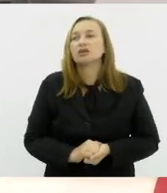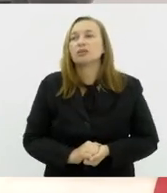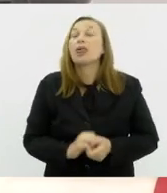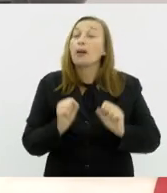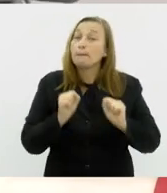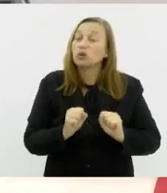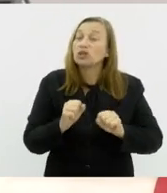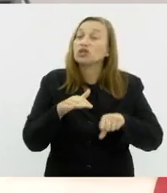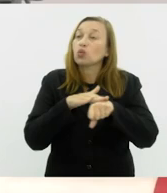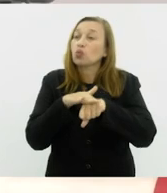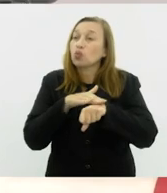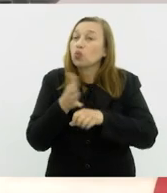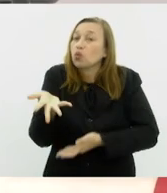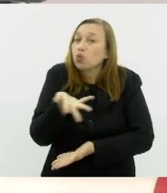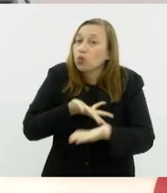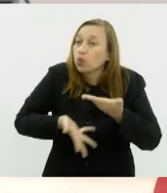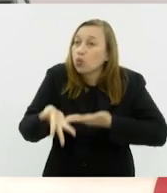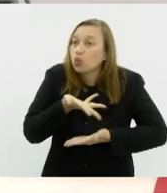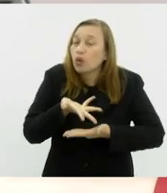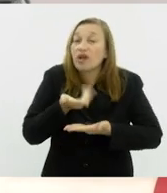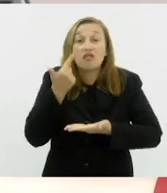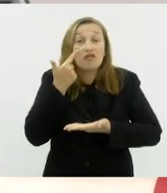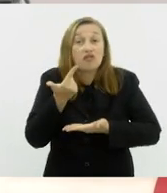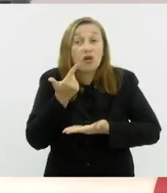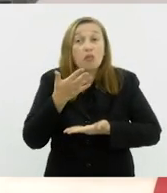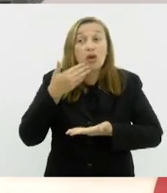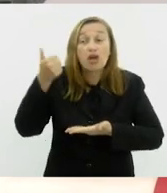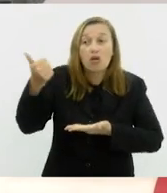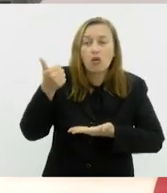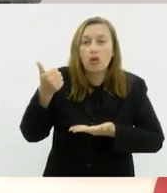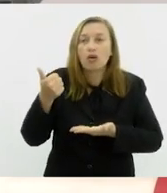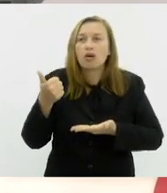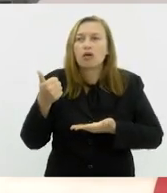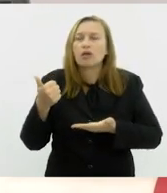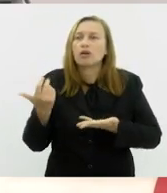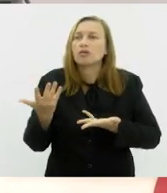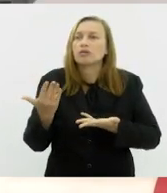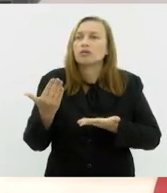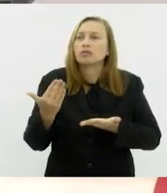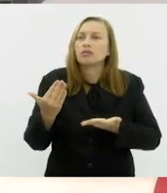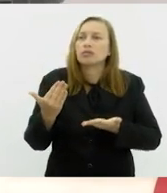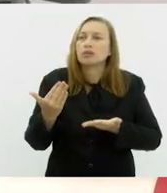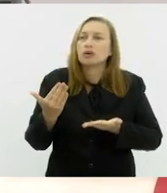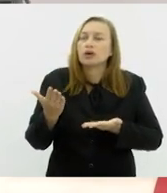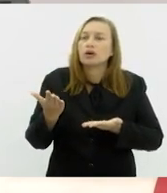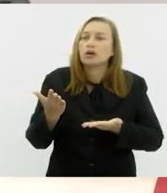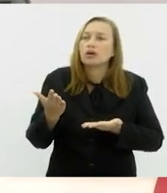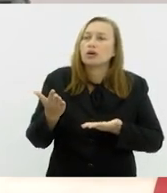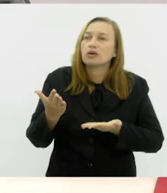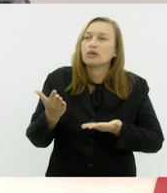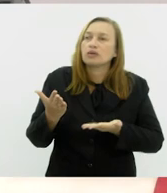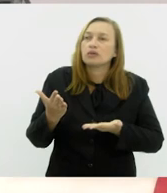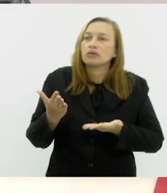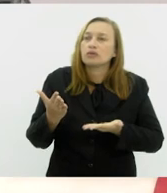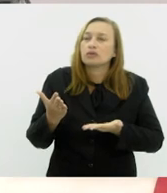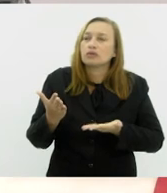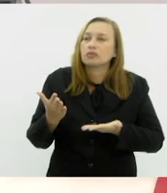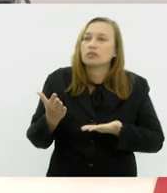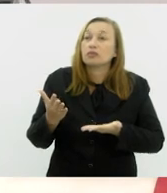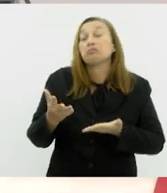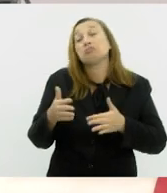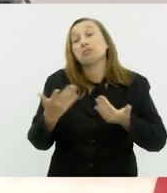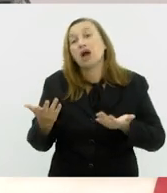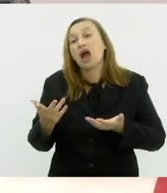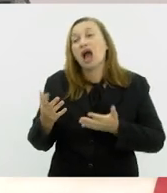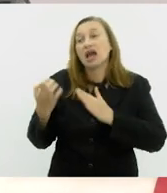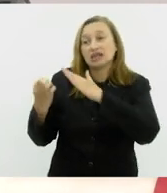ser conversadas essas medidas. Né? Talvez, se não para todos, mas talvez, assim, pelo menos para aquelas empresas